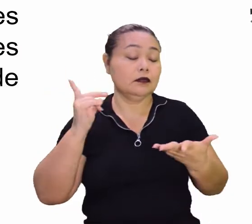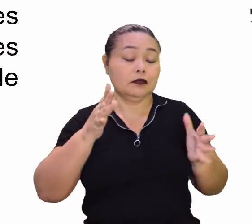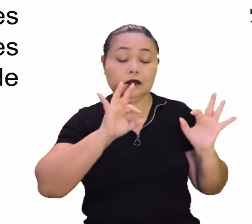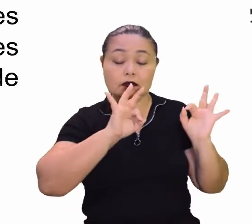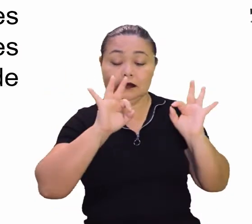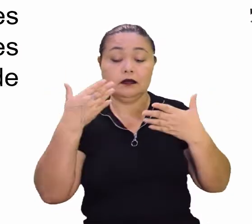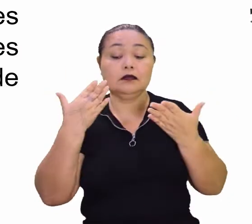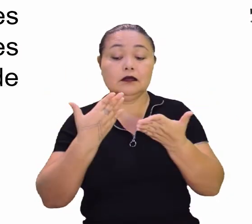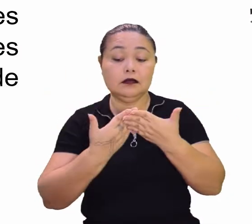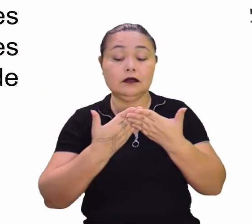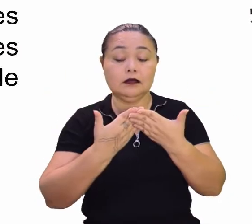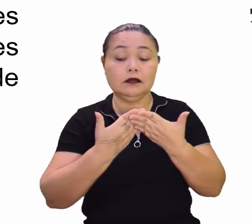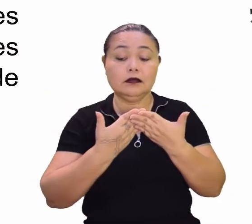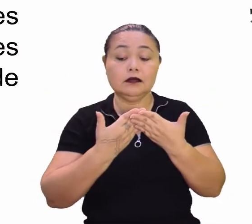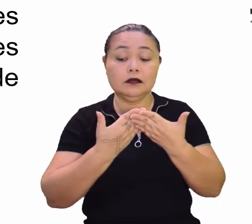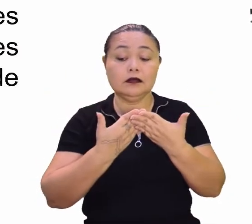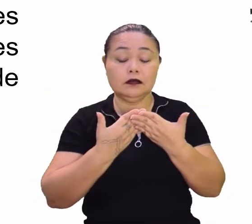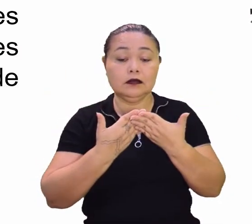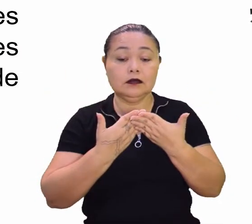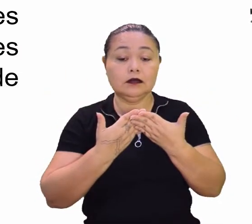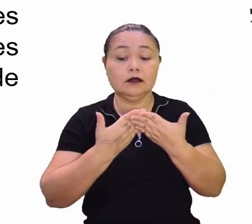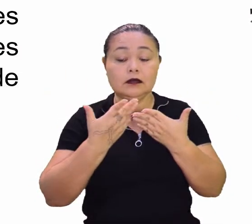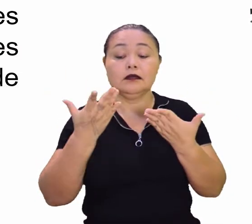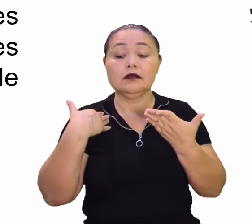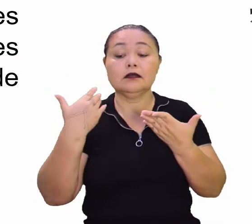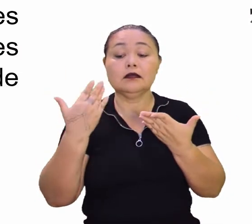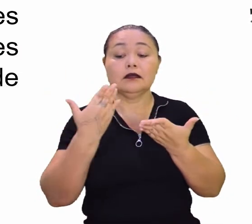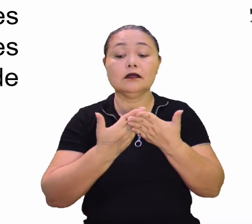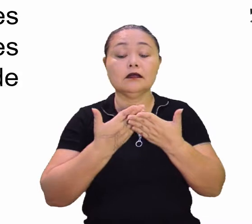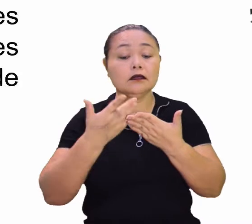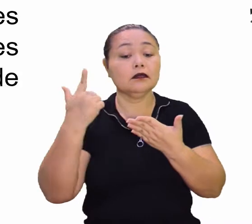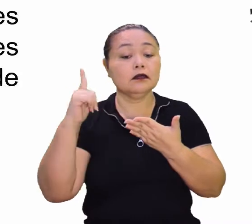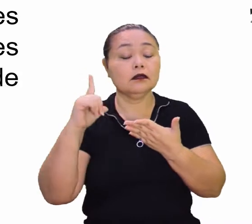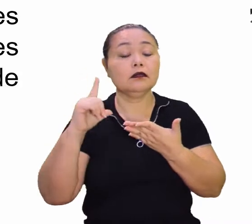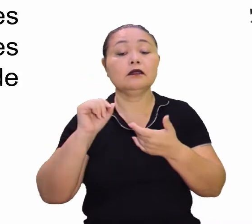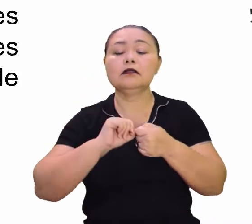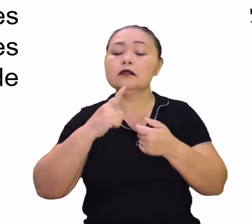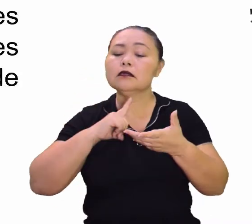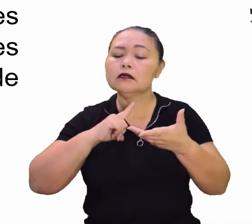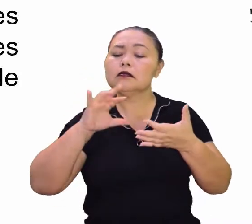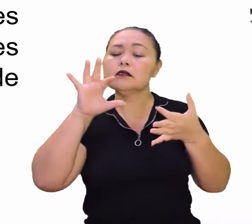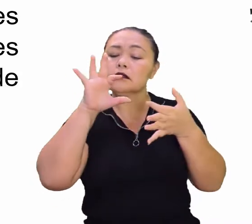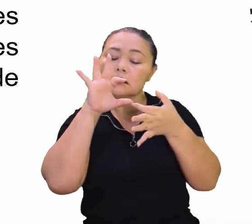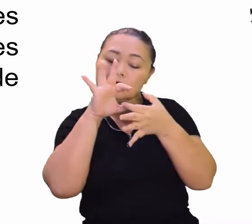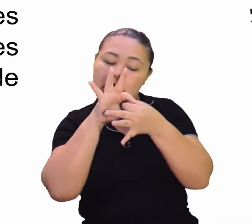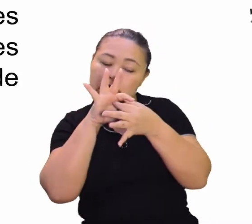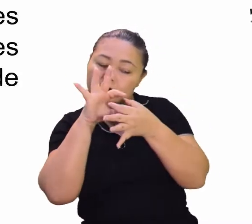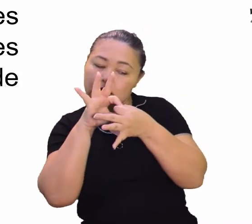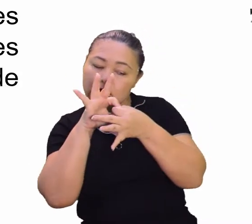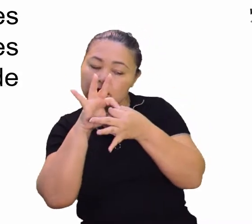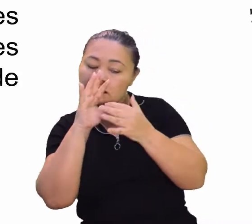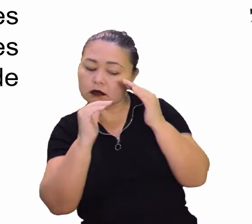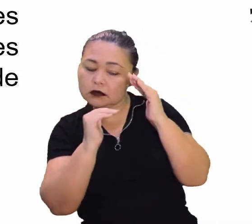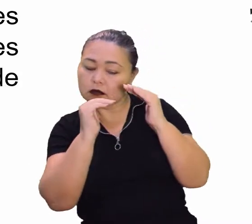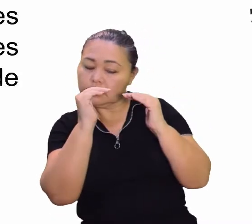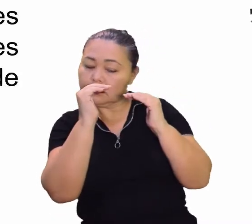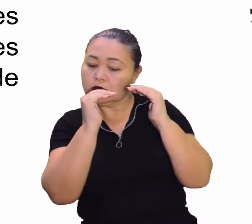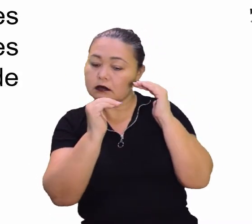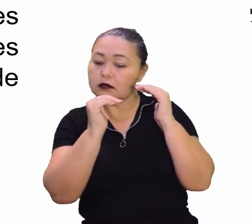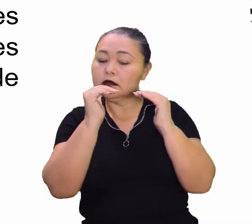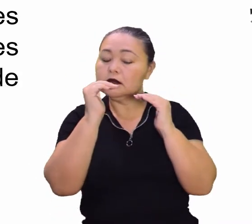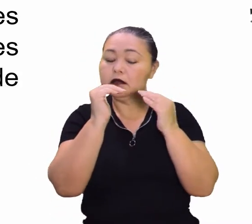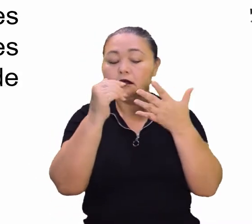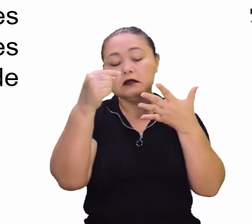momentos nas nossas aulas de geografia. Tem todo um contexto, um nível